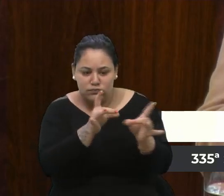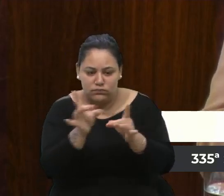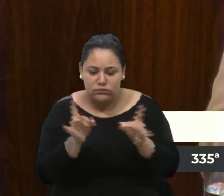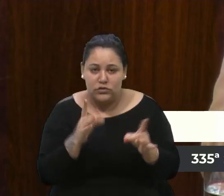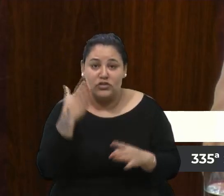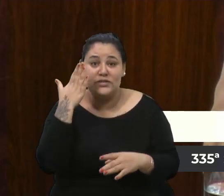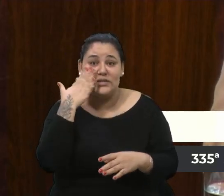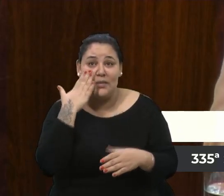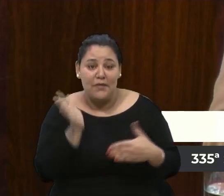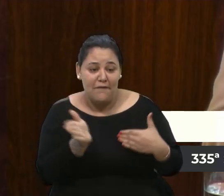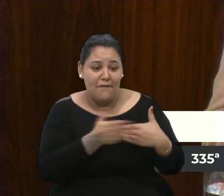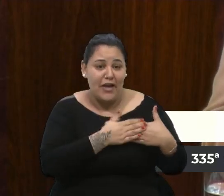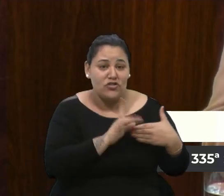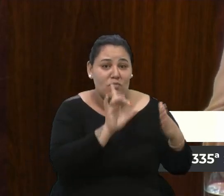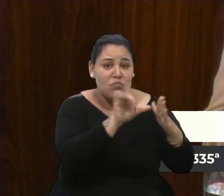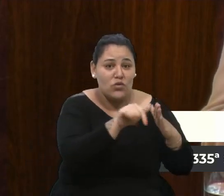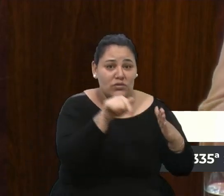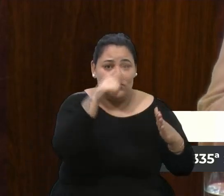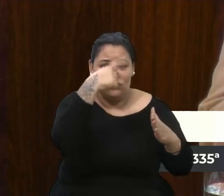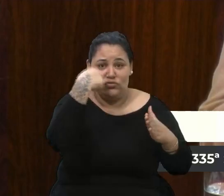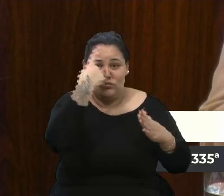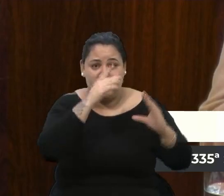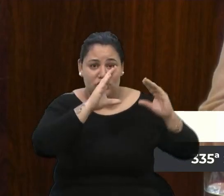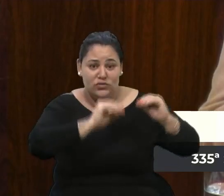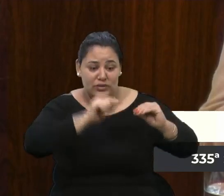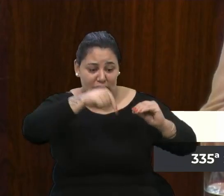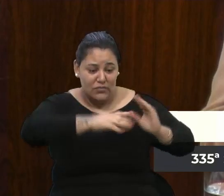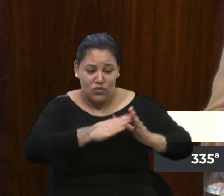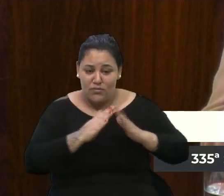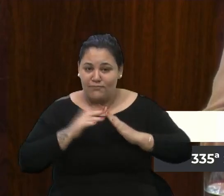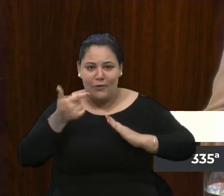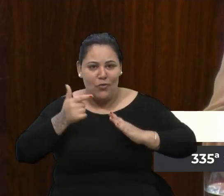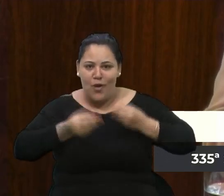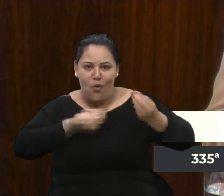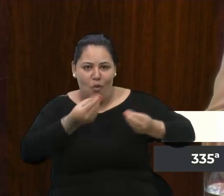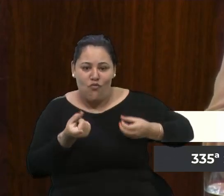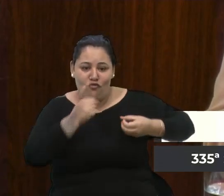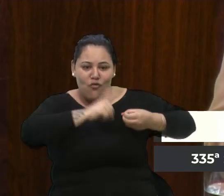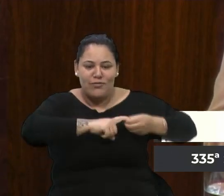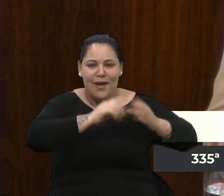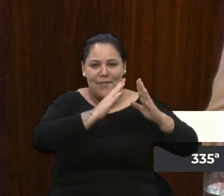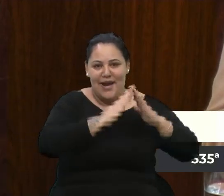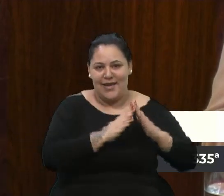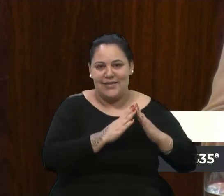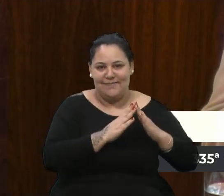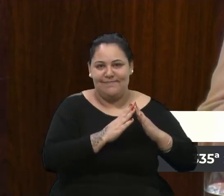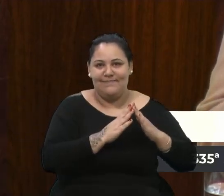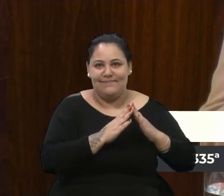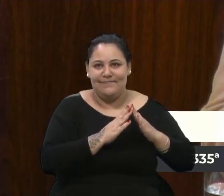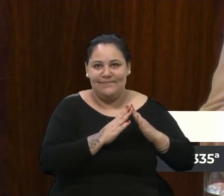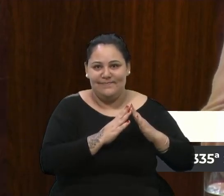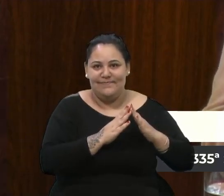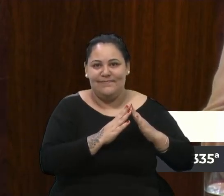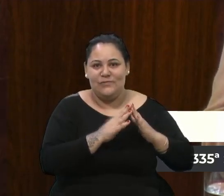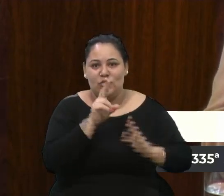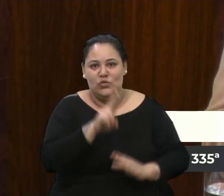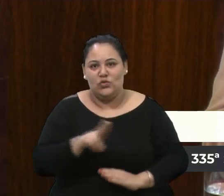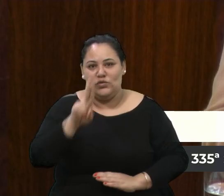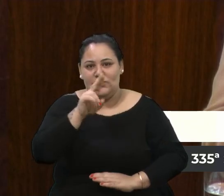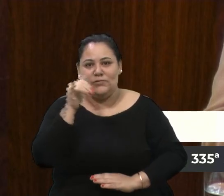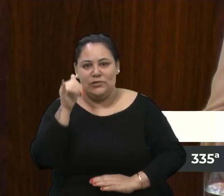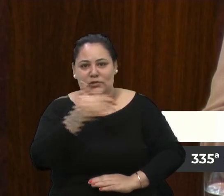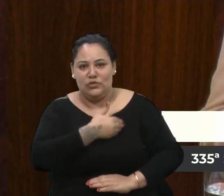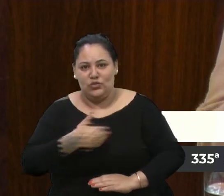que fecha depois das 7 horas, esse morador ele não tem como voltar para sua casa utilizando o